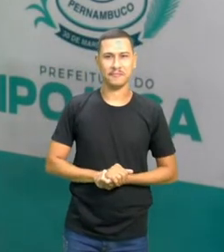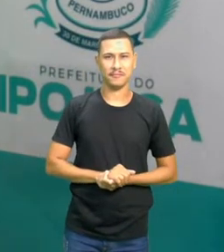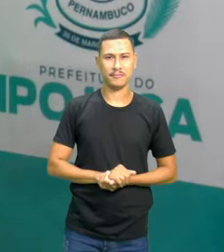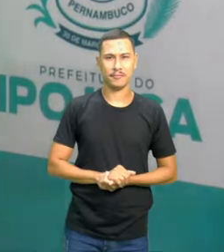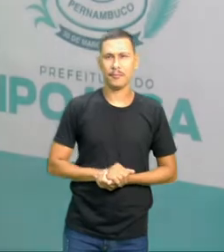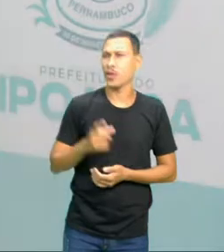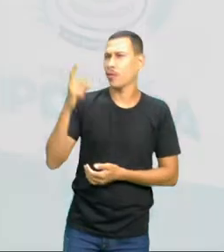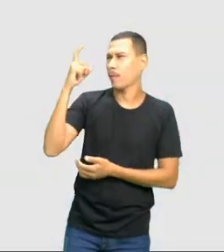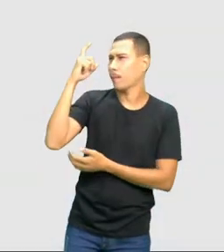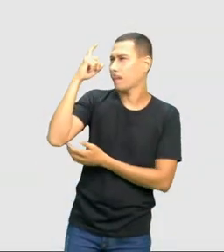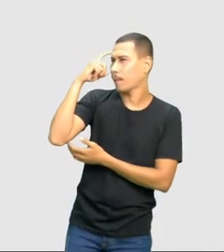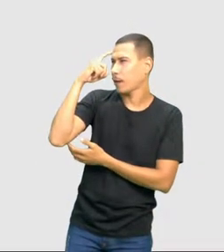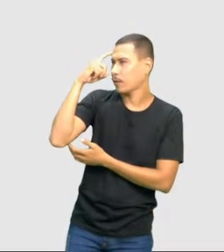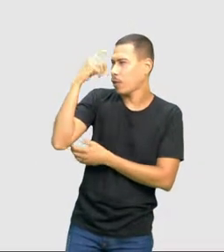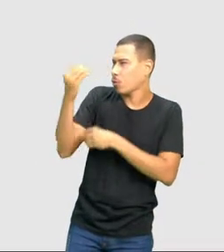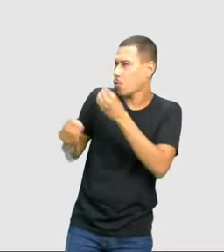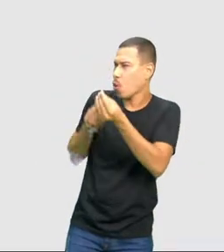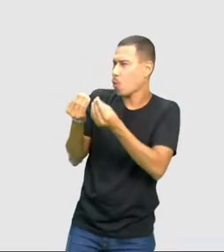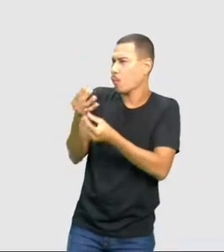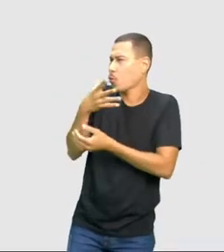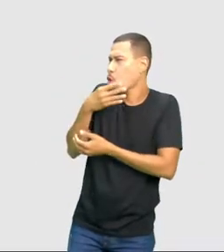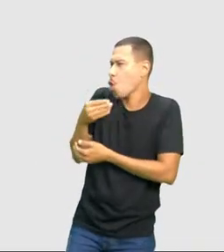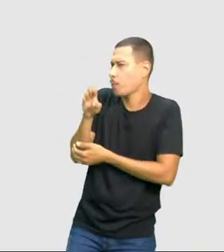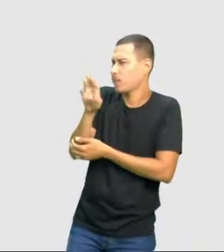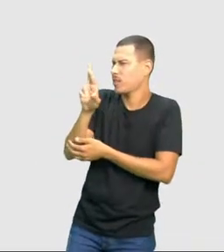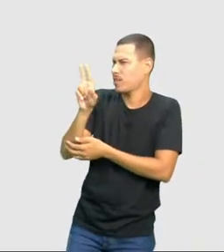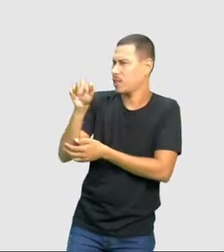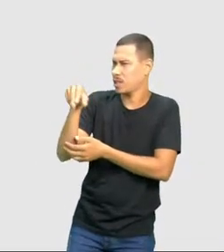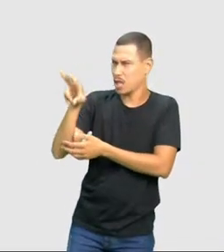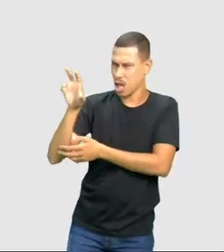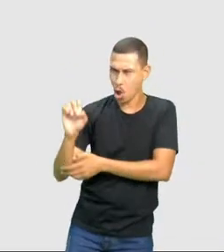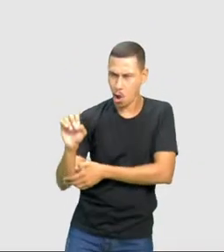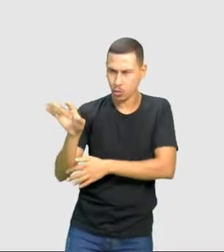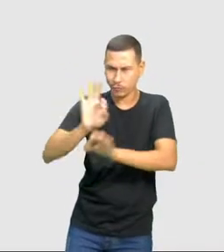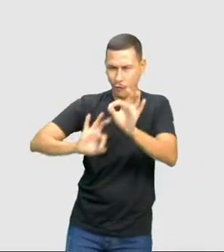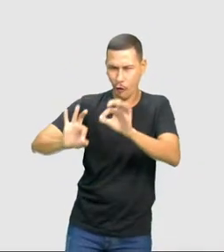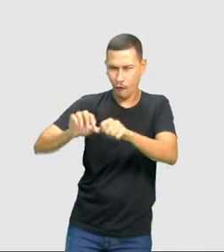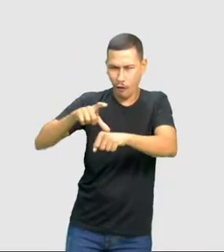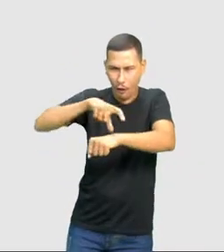Vamos pensar. Bruno faz pulseiras para vender na feirinha.